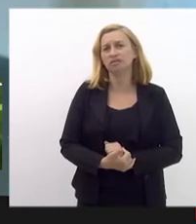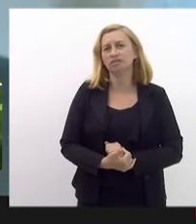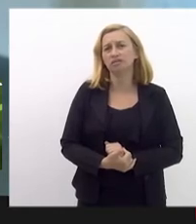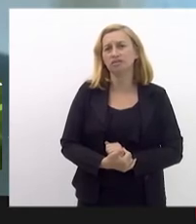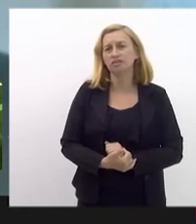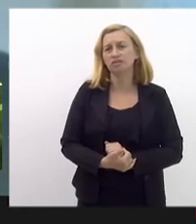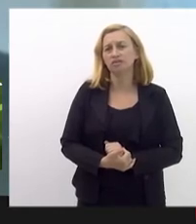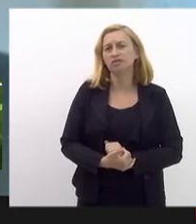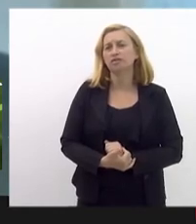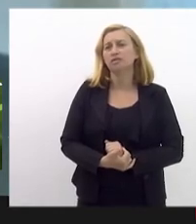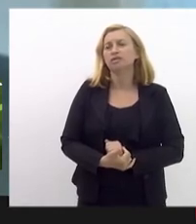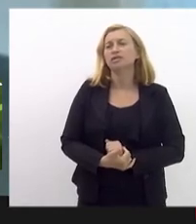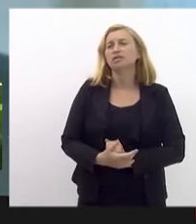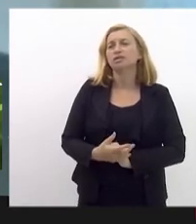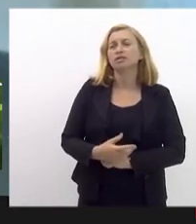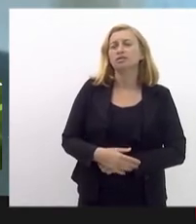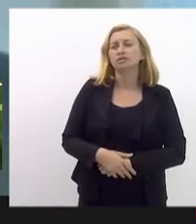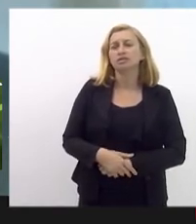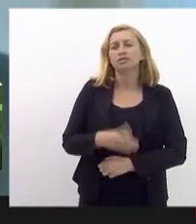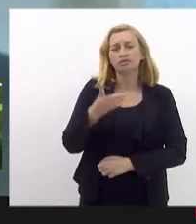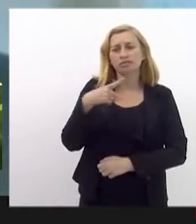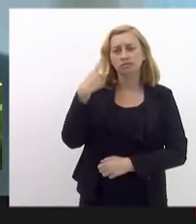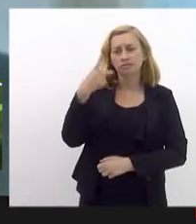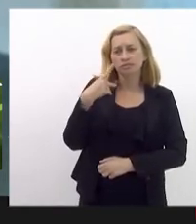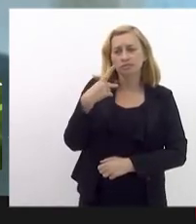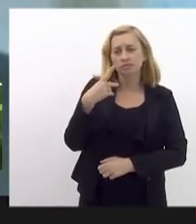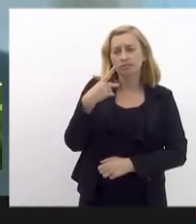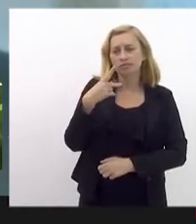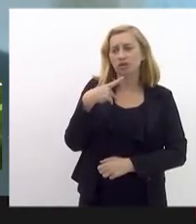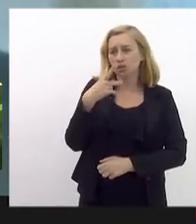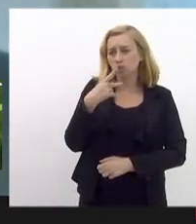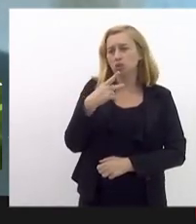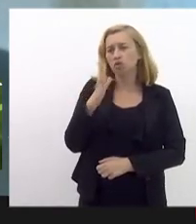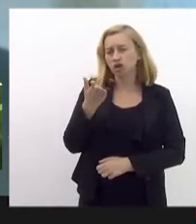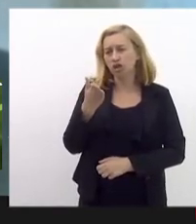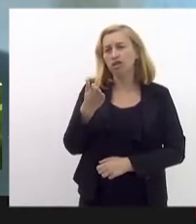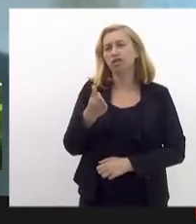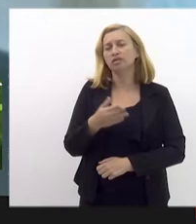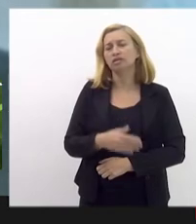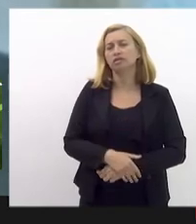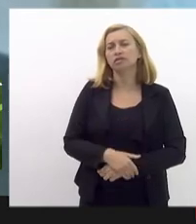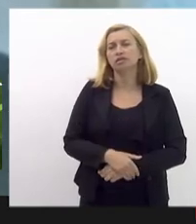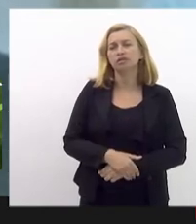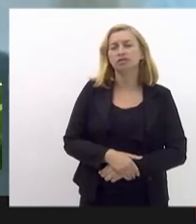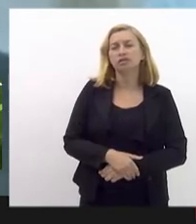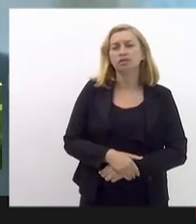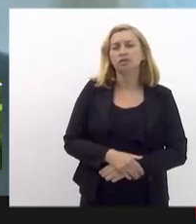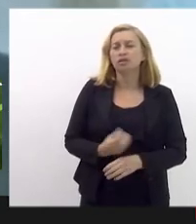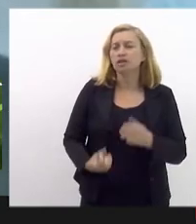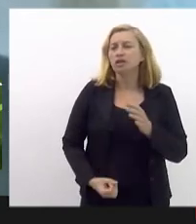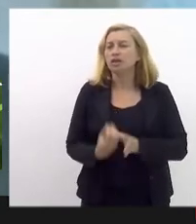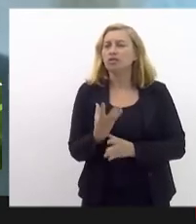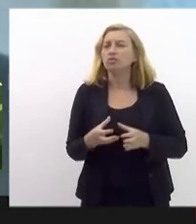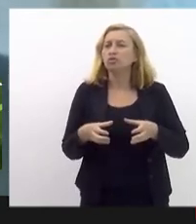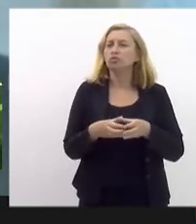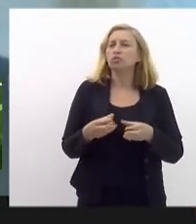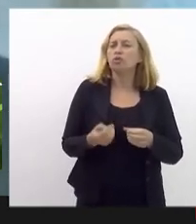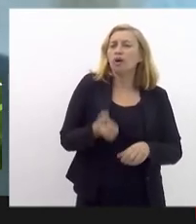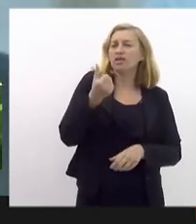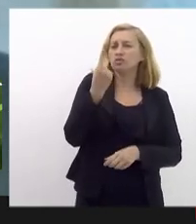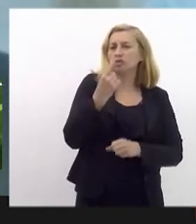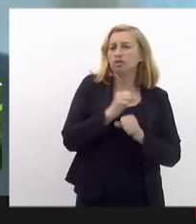o deputado Panceira comentou, nós constituímos um grupo há quase um ano